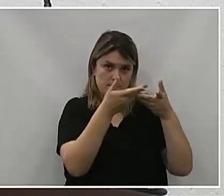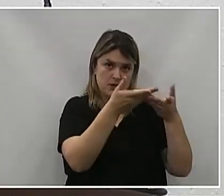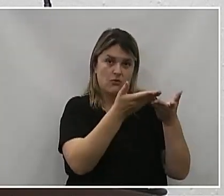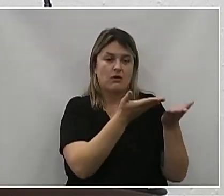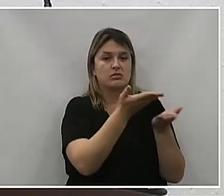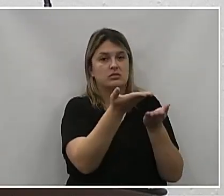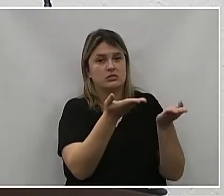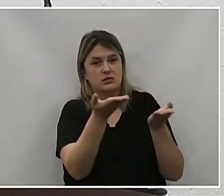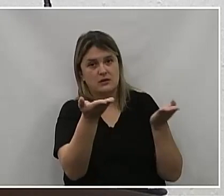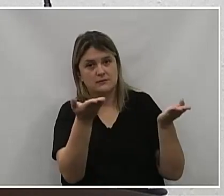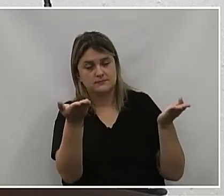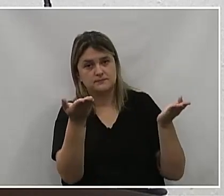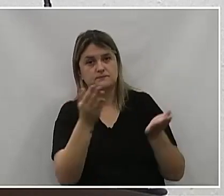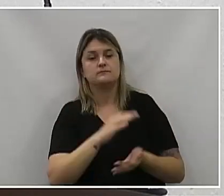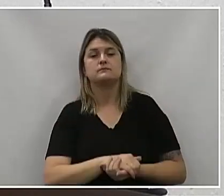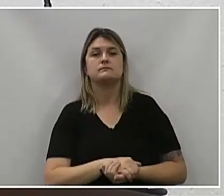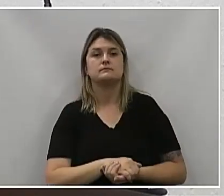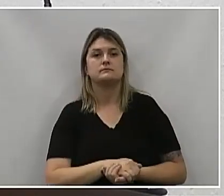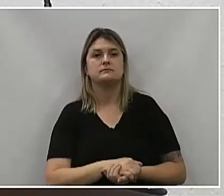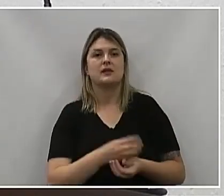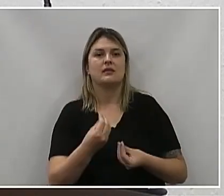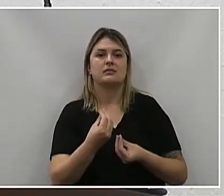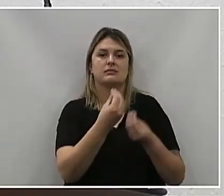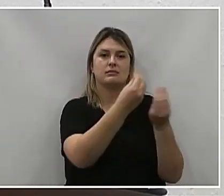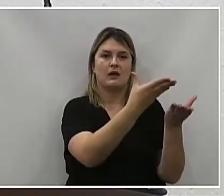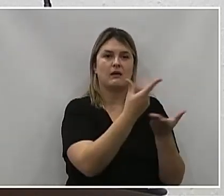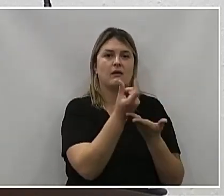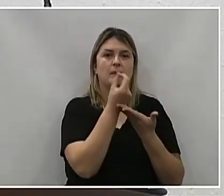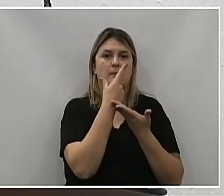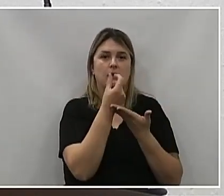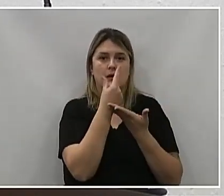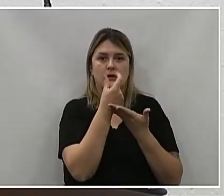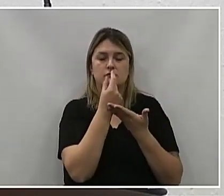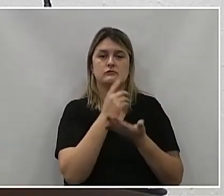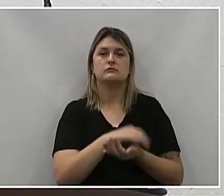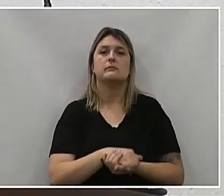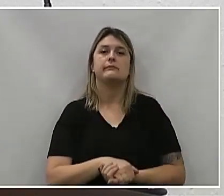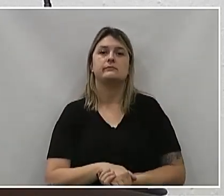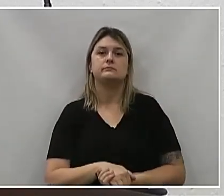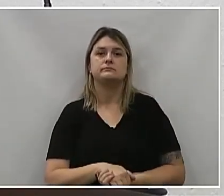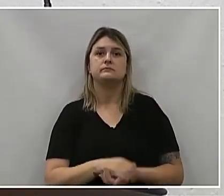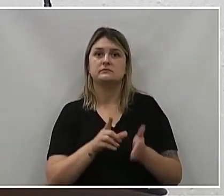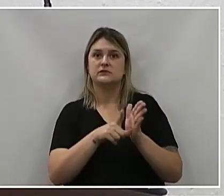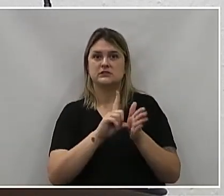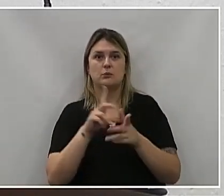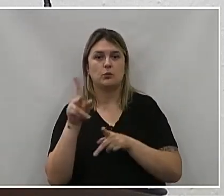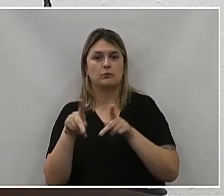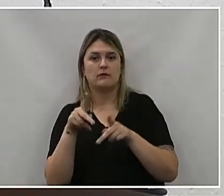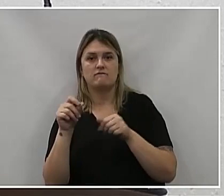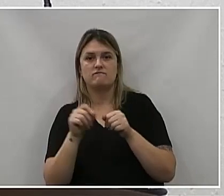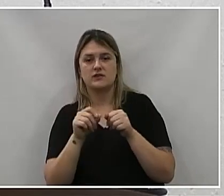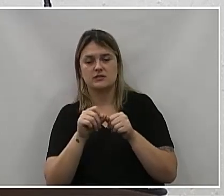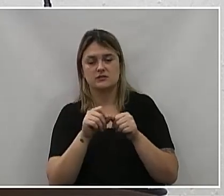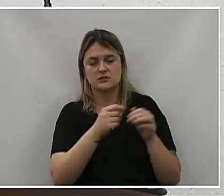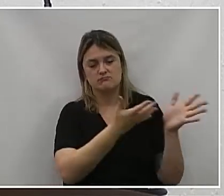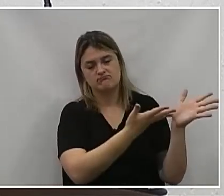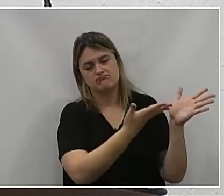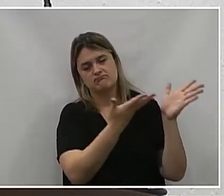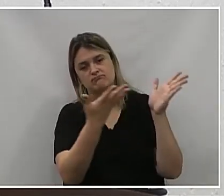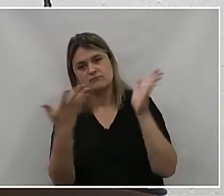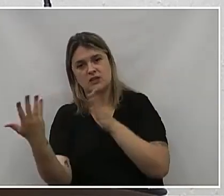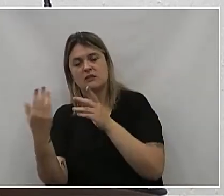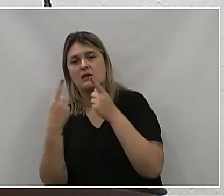população. Senhor Diego, coloca remédios lá no posto de saúde, né? Antes que a população faça uma caravana e venha para